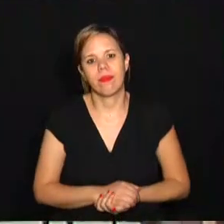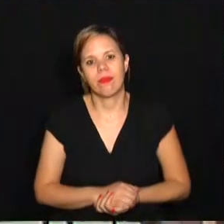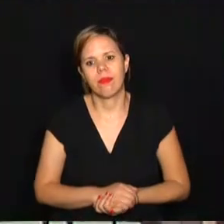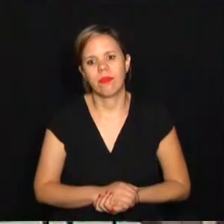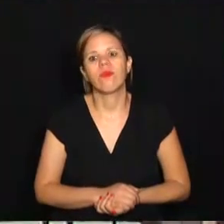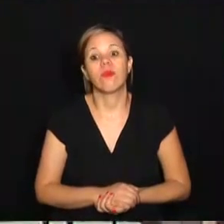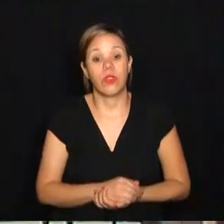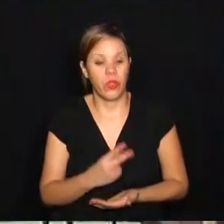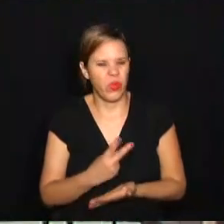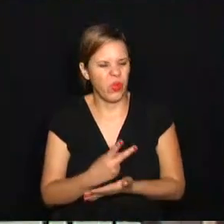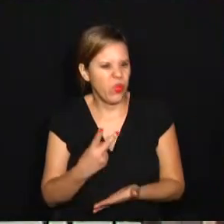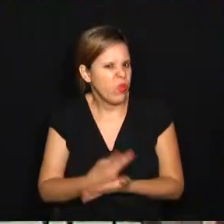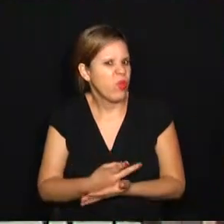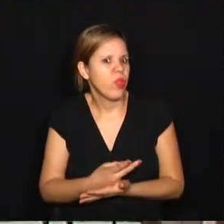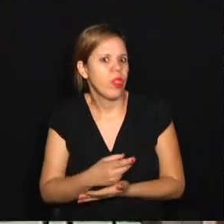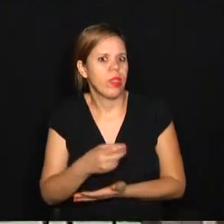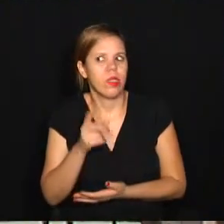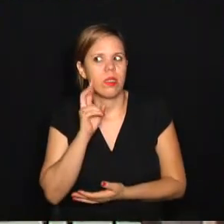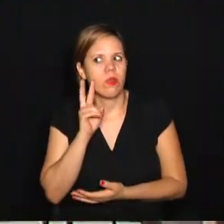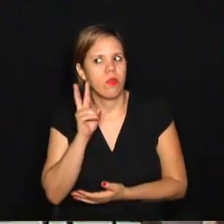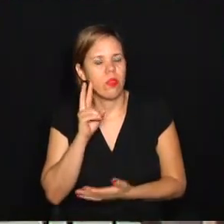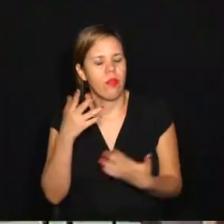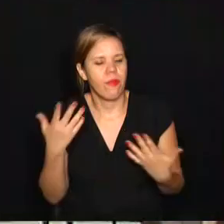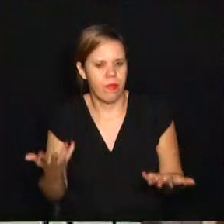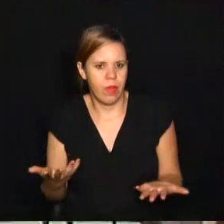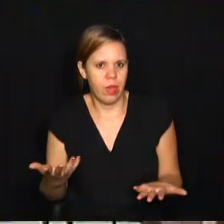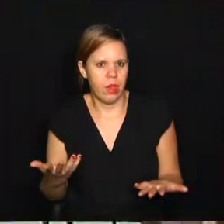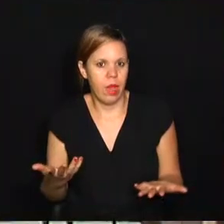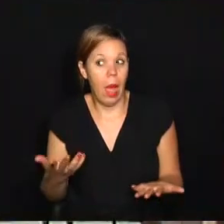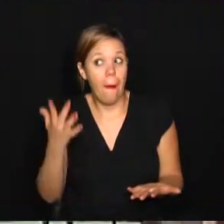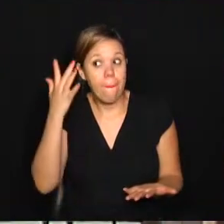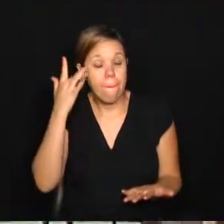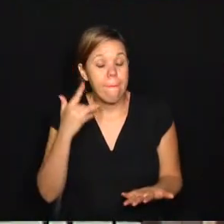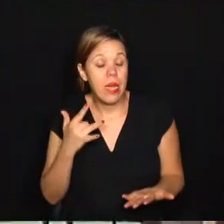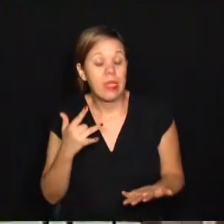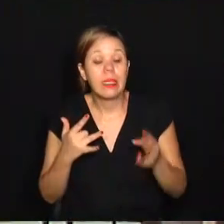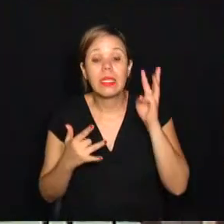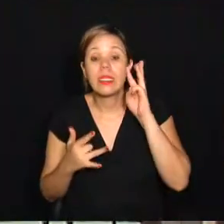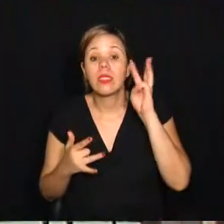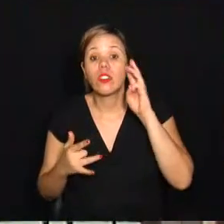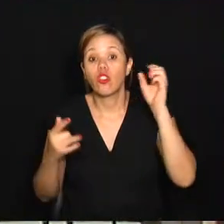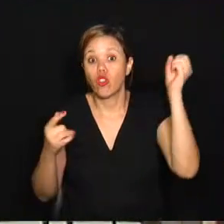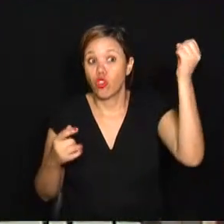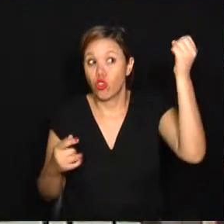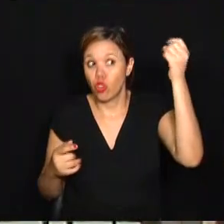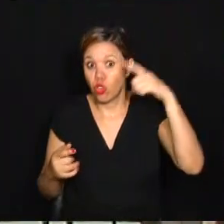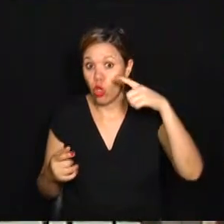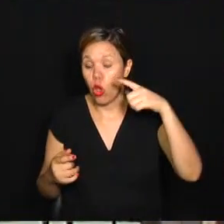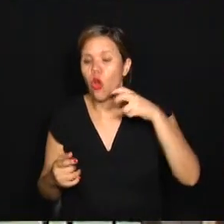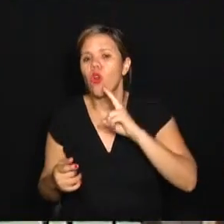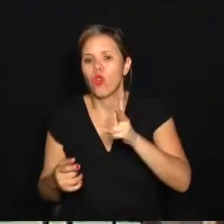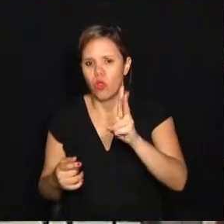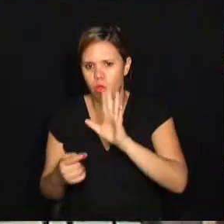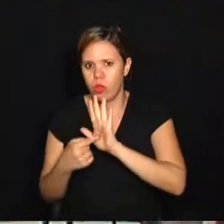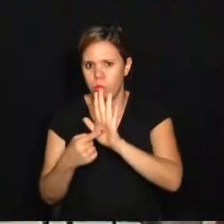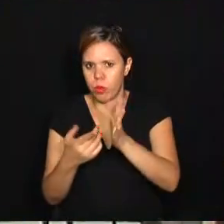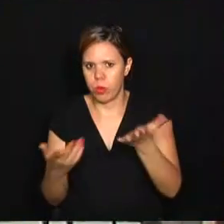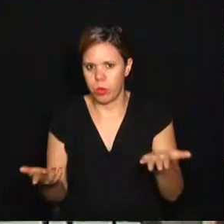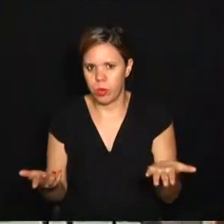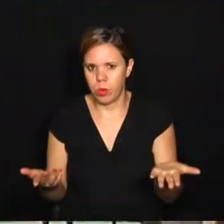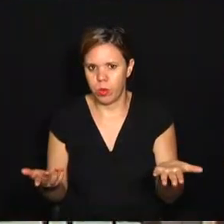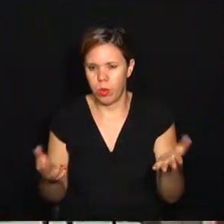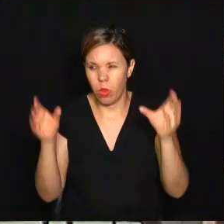Tempo firme em Campinas nesta segunda-feira e para amanhã, na terça, o sol continua aparecendo, só